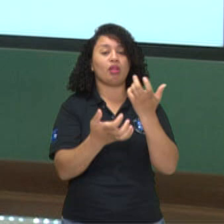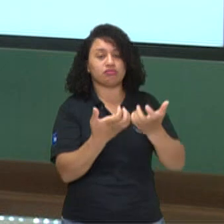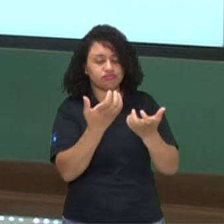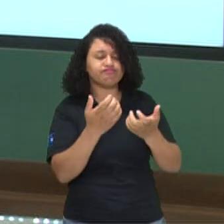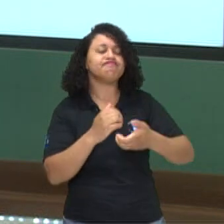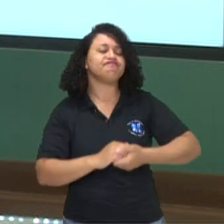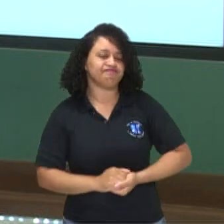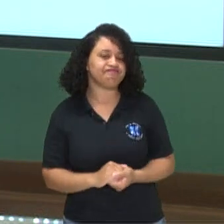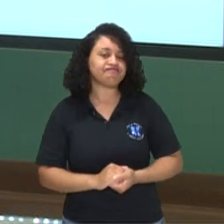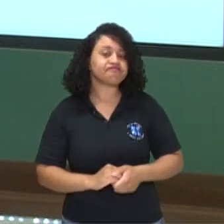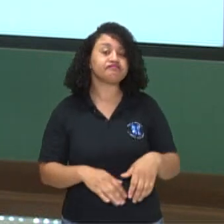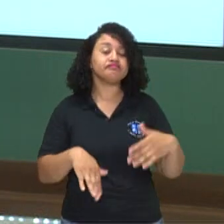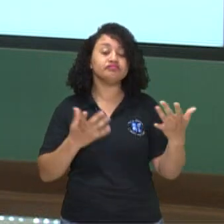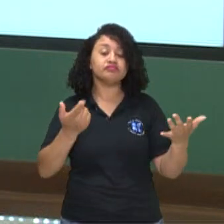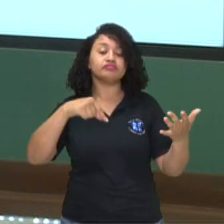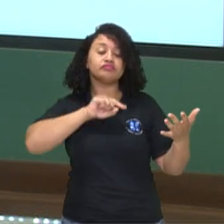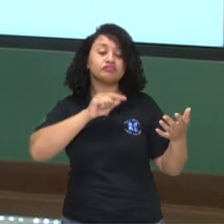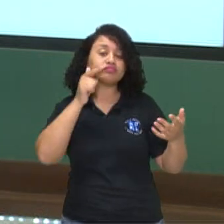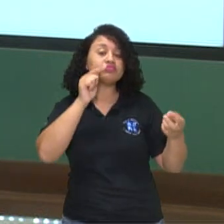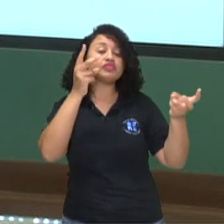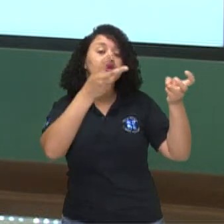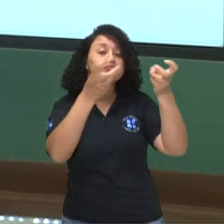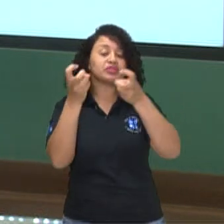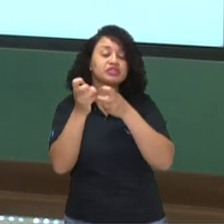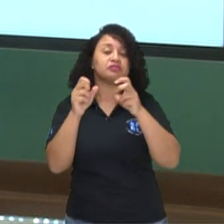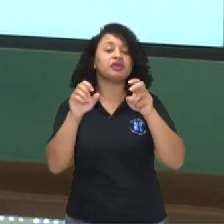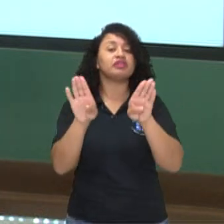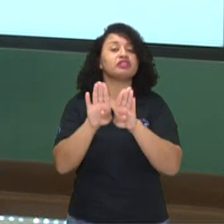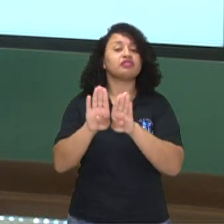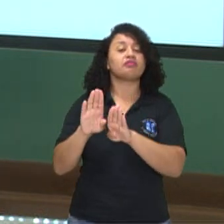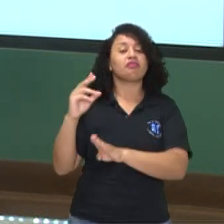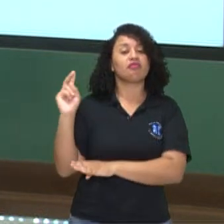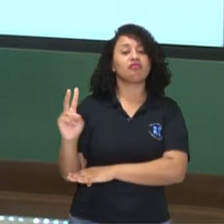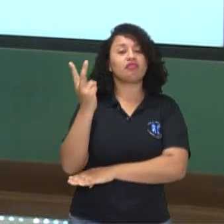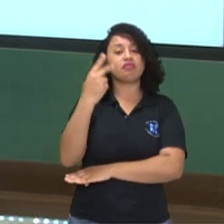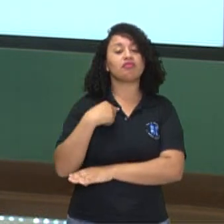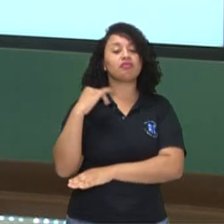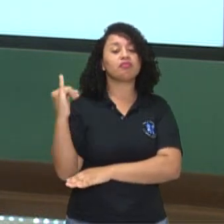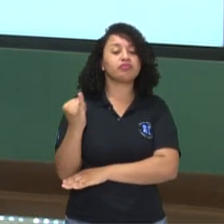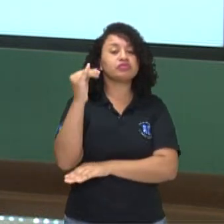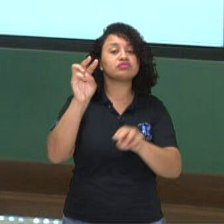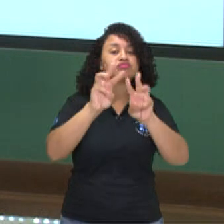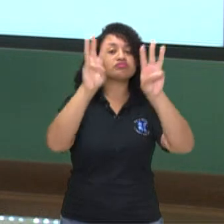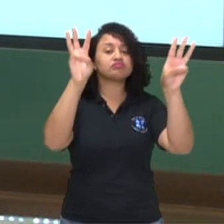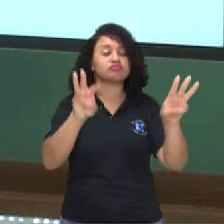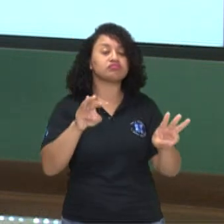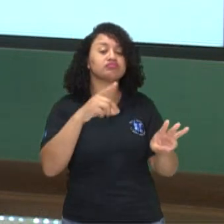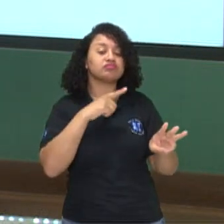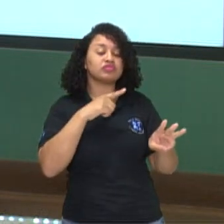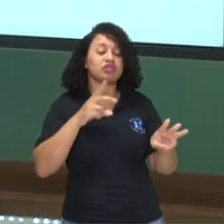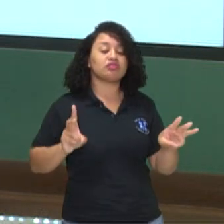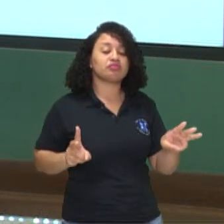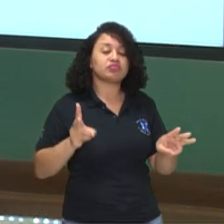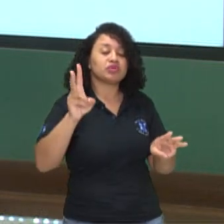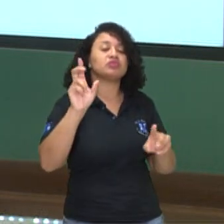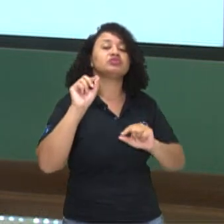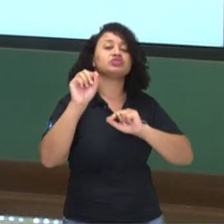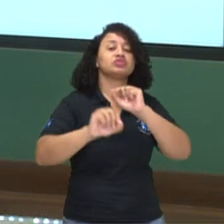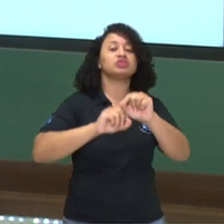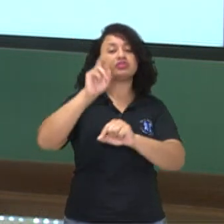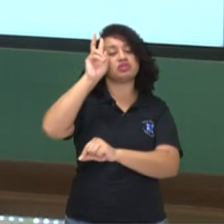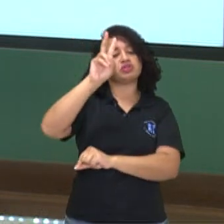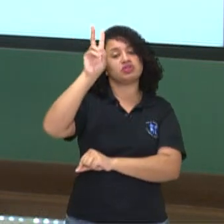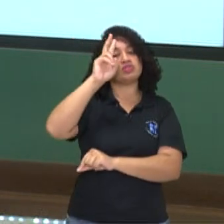que a gente possa, né, perceber e valorizar a importância dos museus na preservação da produção histórica